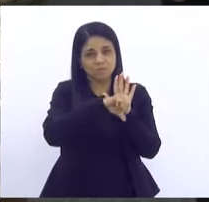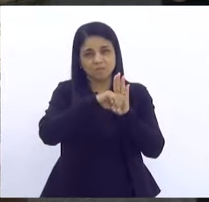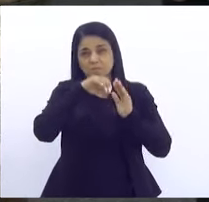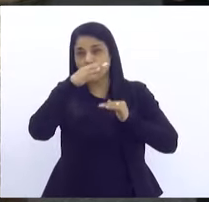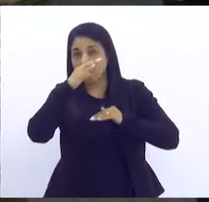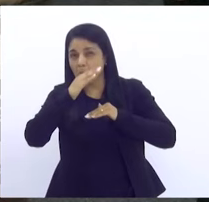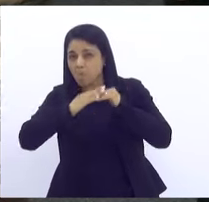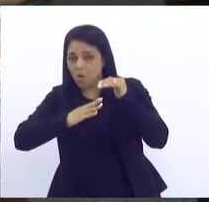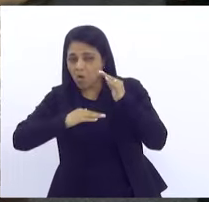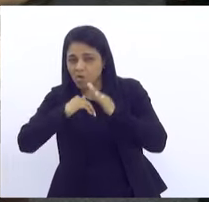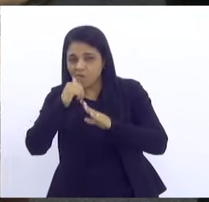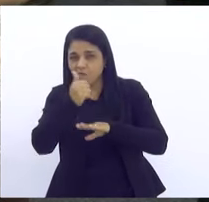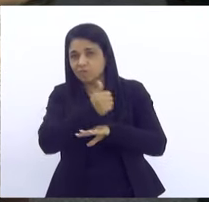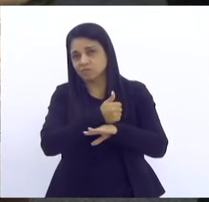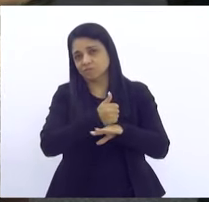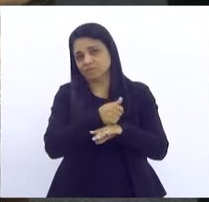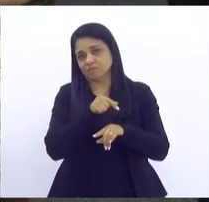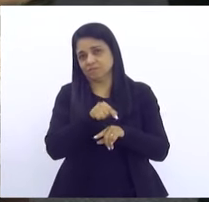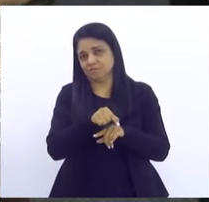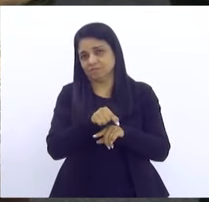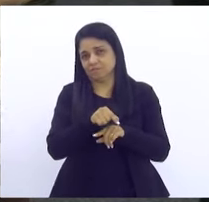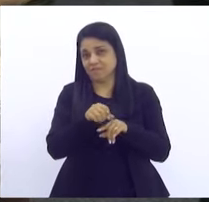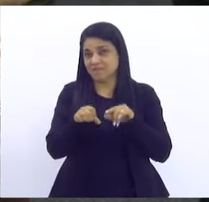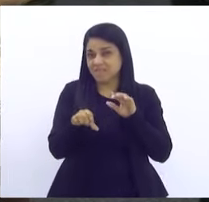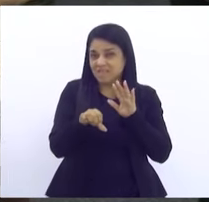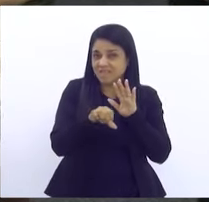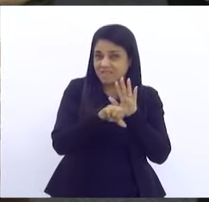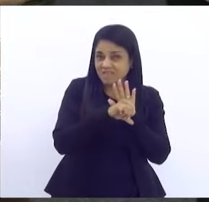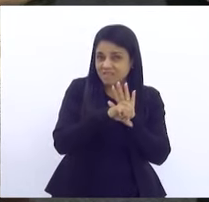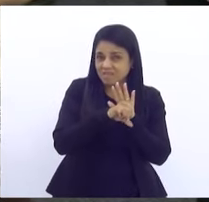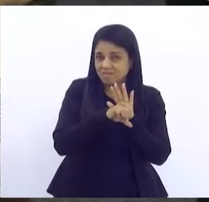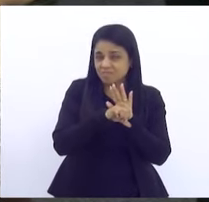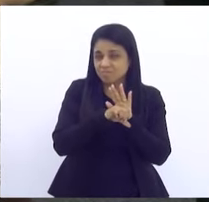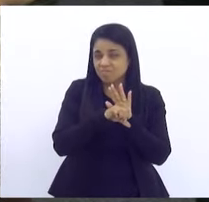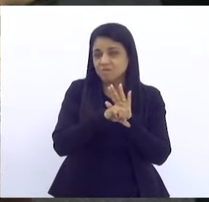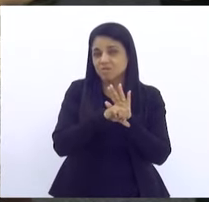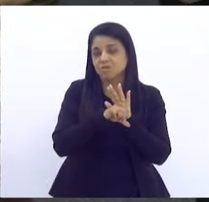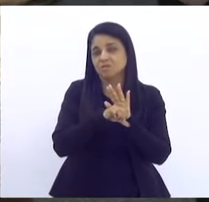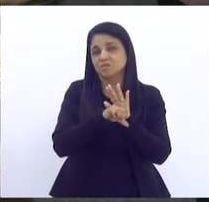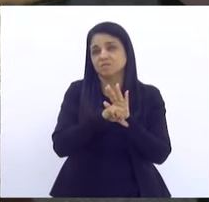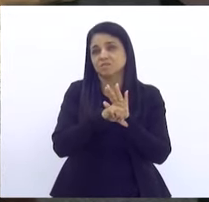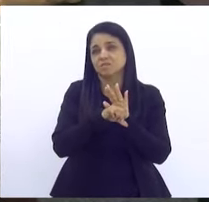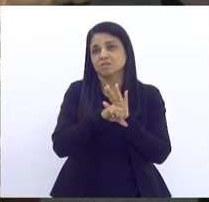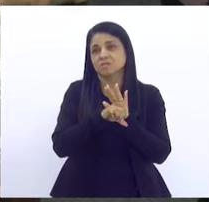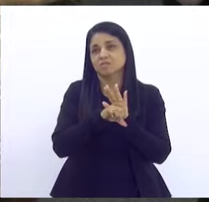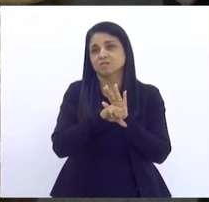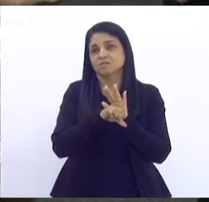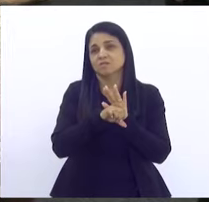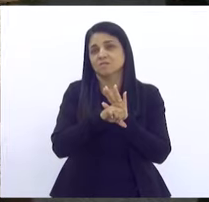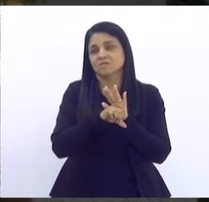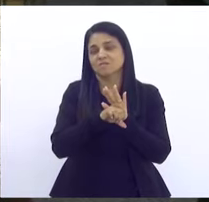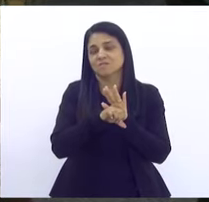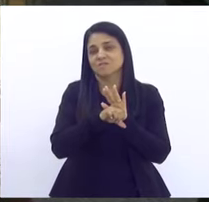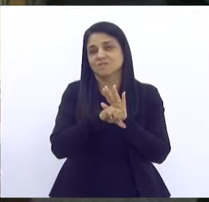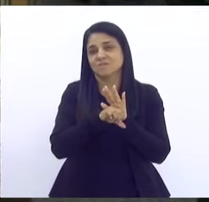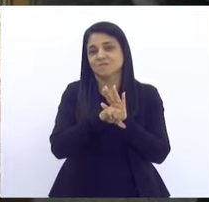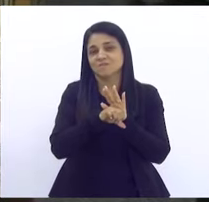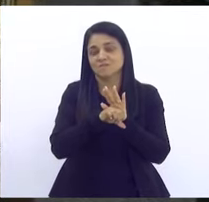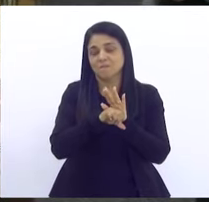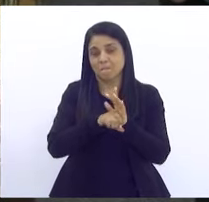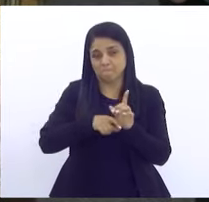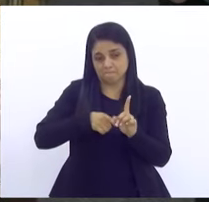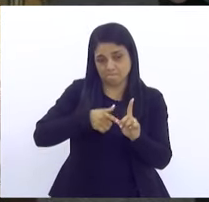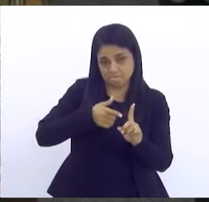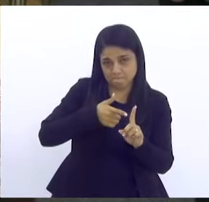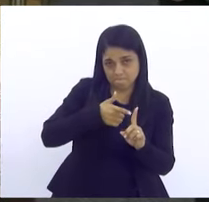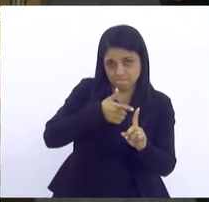profissionais. E muitas vezes esses crimes, uns fazem e jogam a